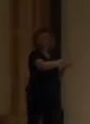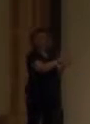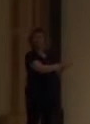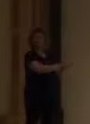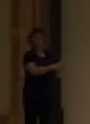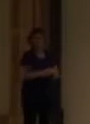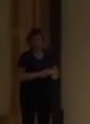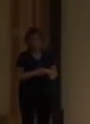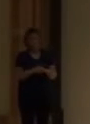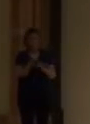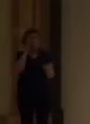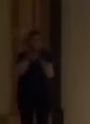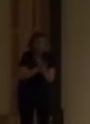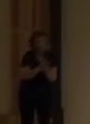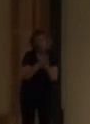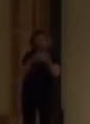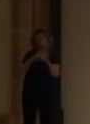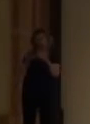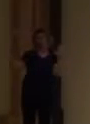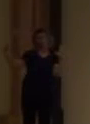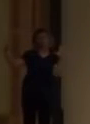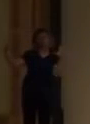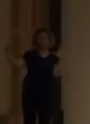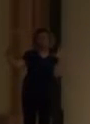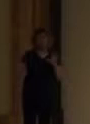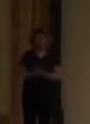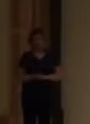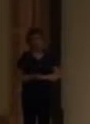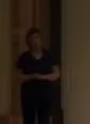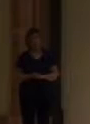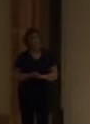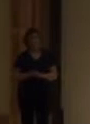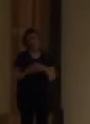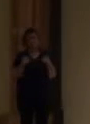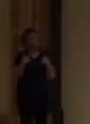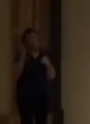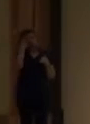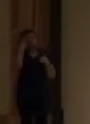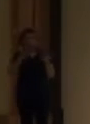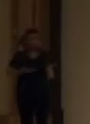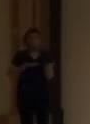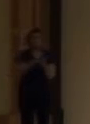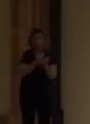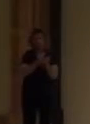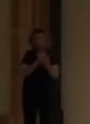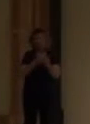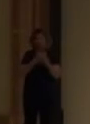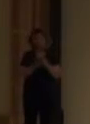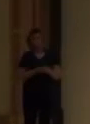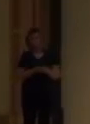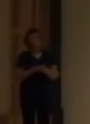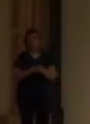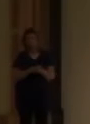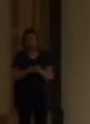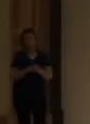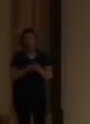realidade. E, portanto, propunha-vos uma pequena viagem para entender como é que se construiu esta